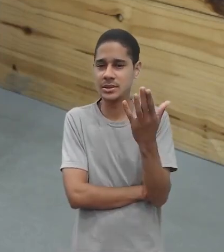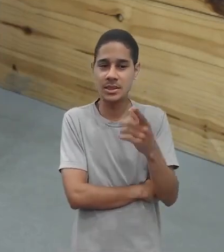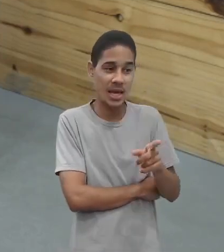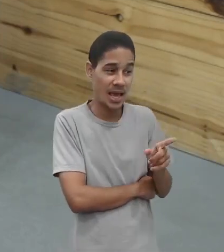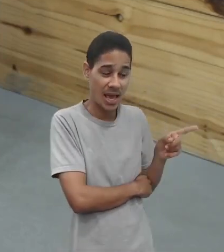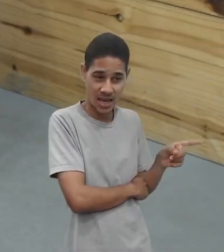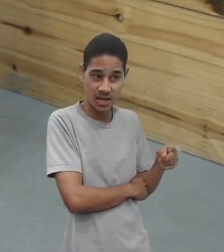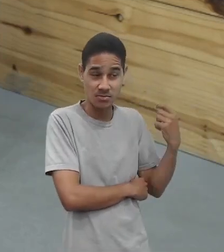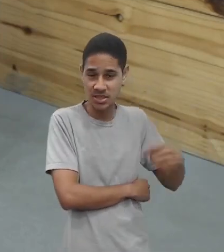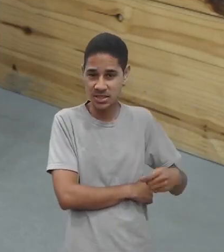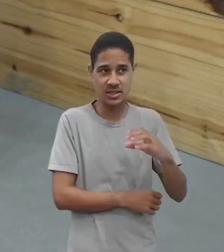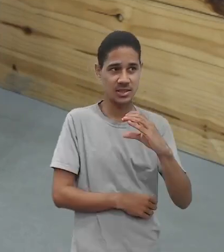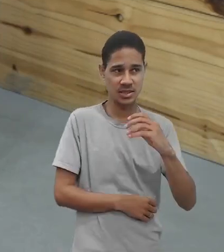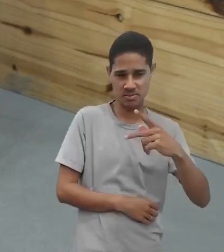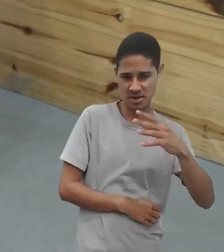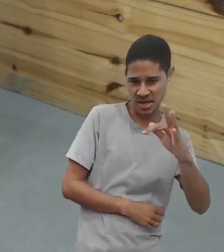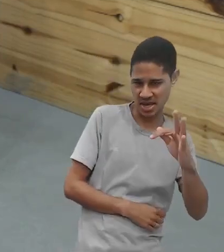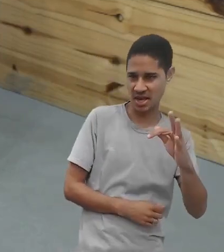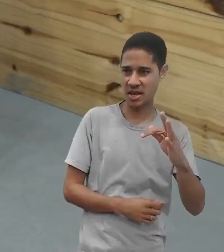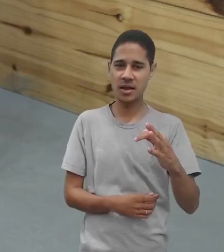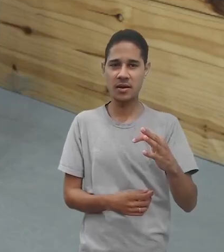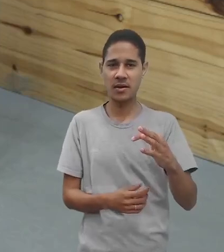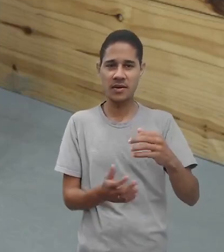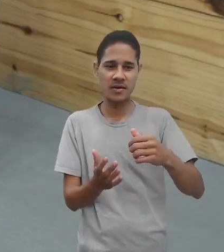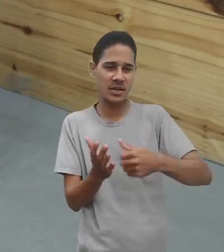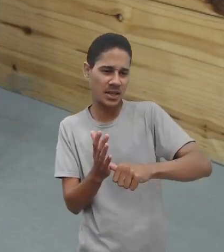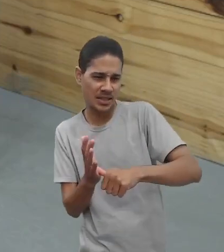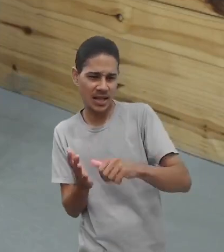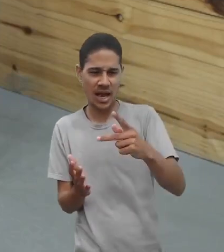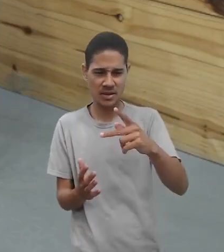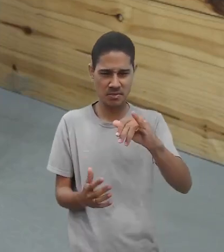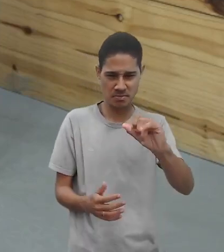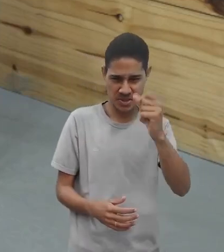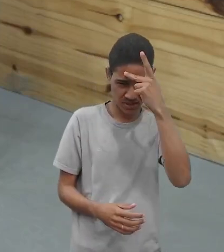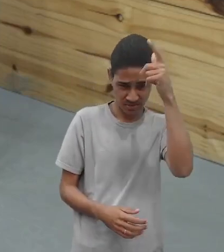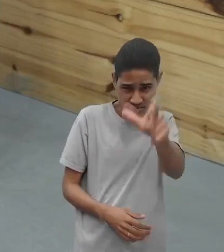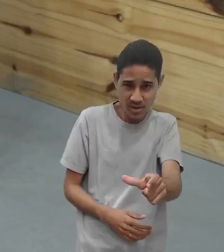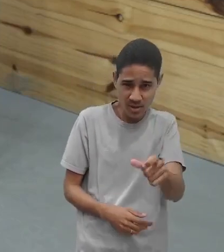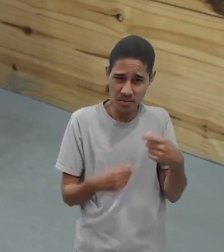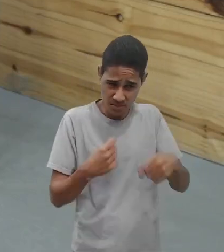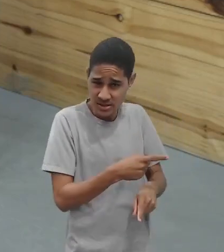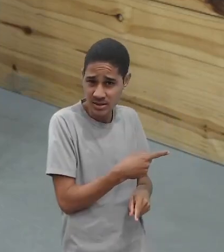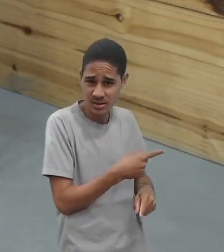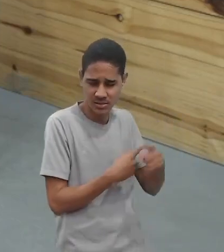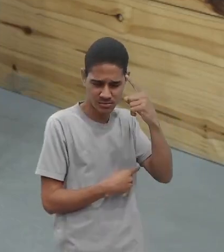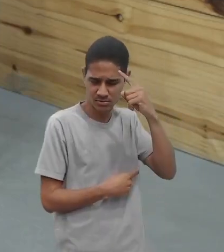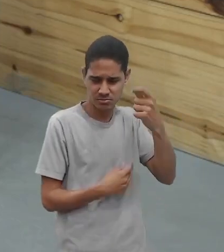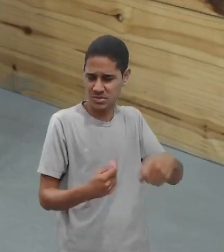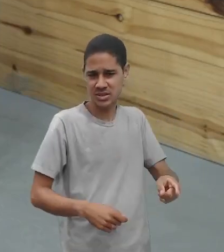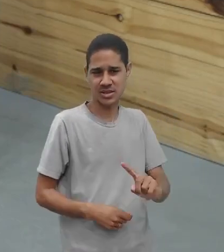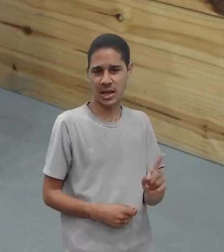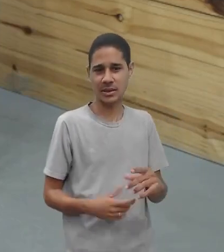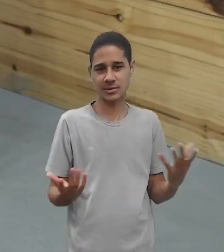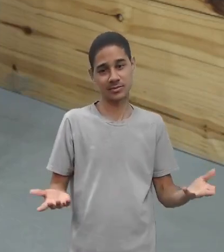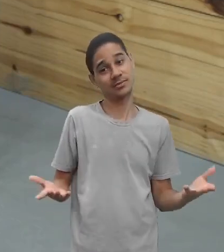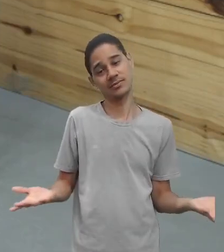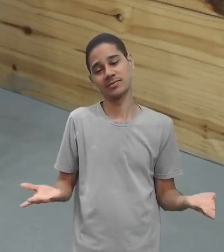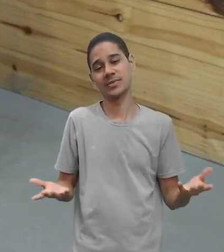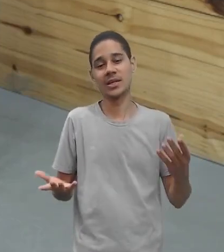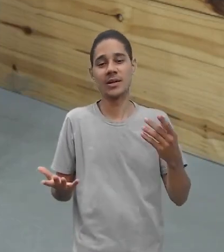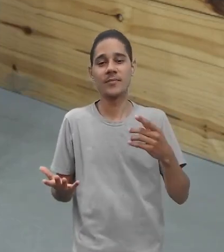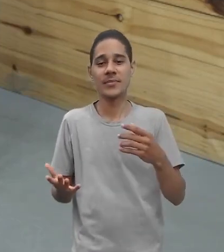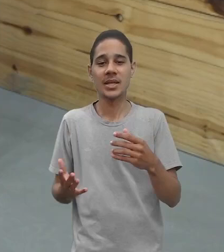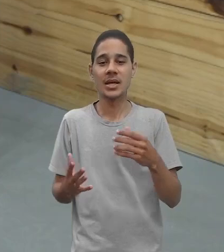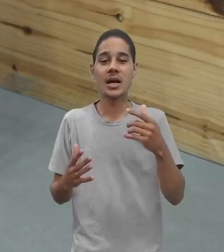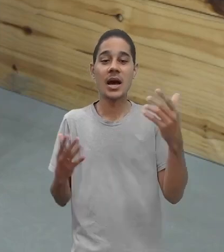do CPF, da identidade, do PIS da pessoa? Não há necessidade. Então, por isso que é colocado aqui, que a Venato coloca bem,